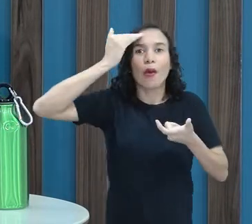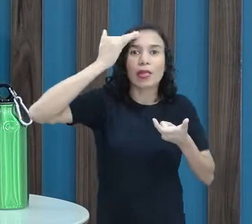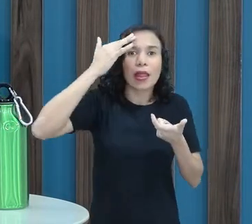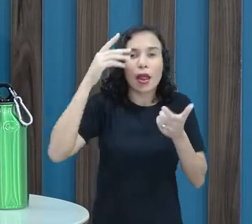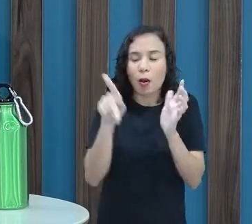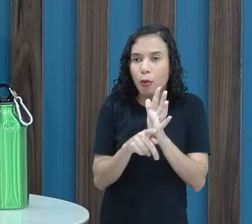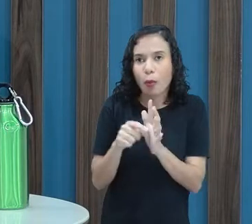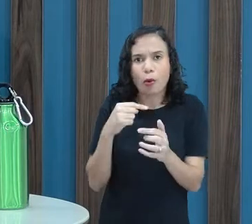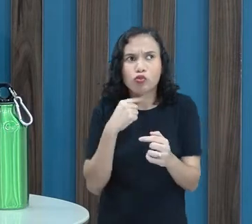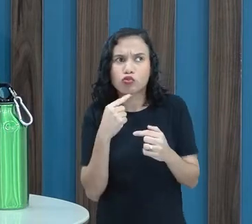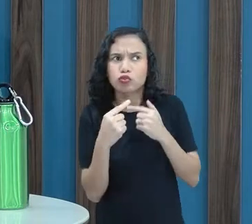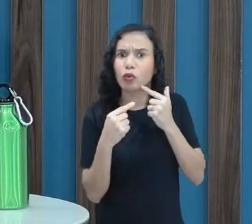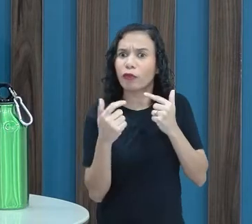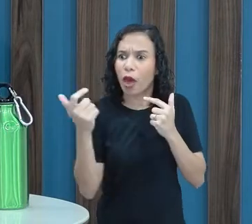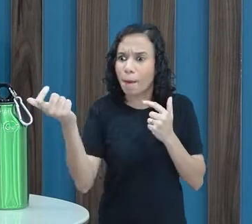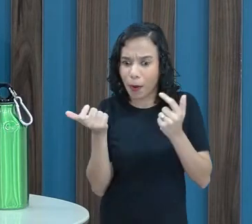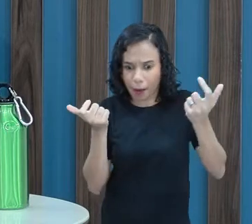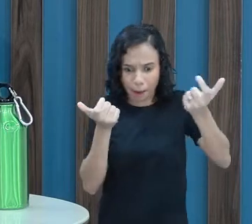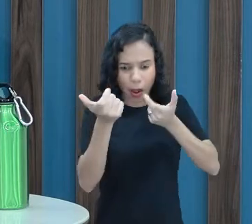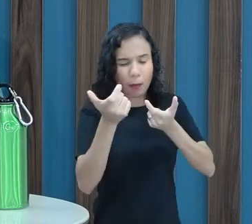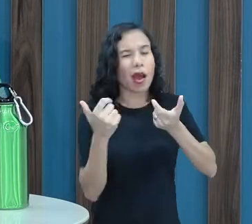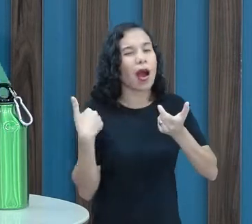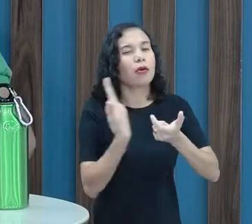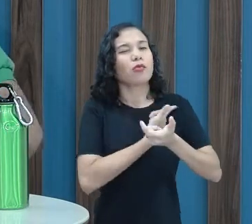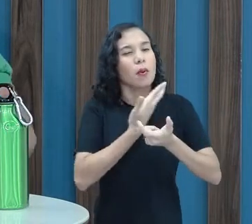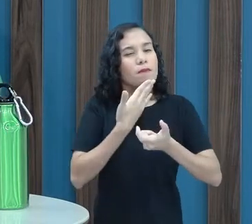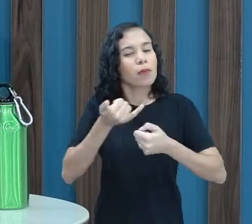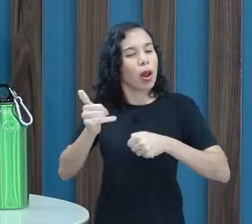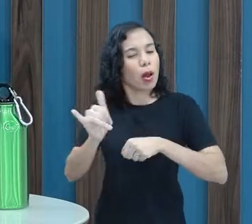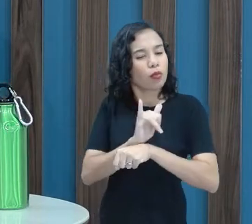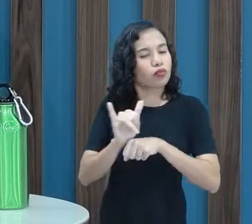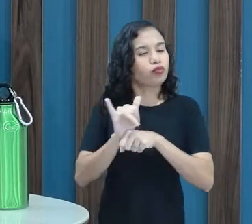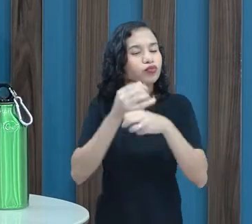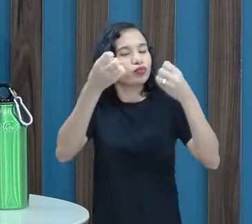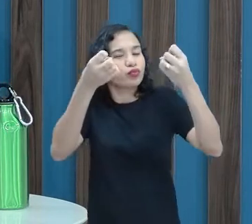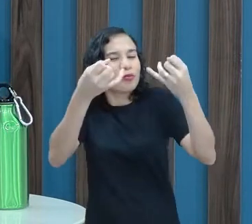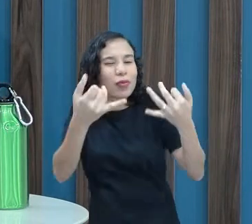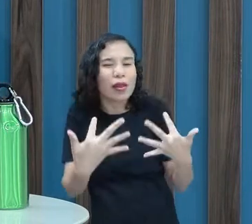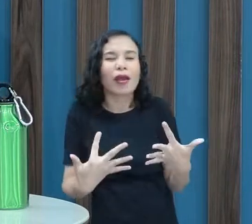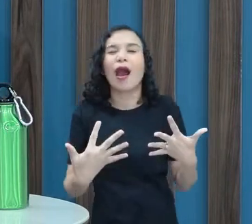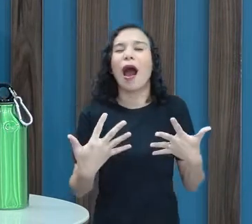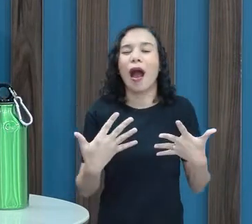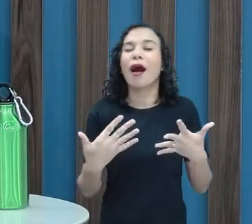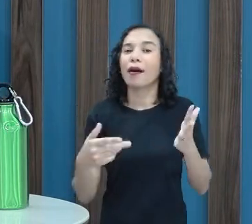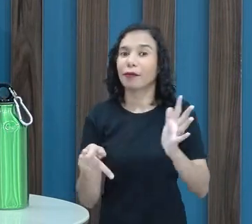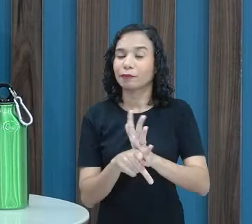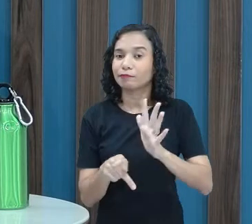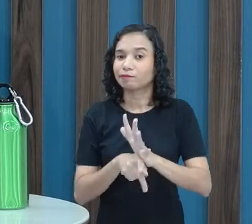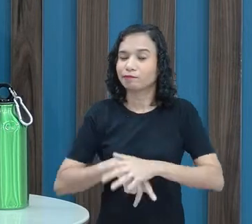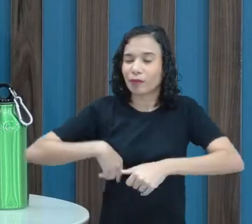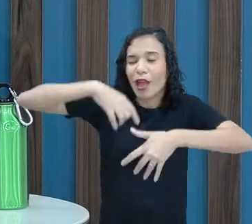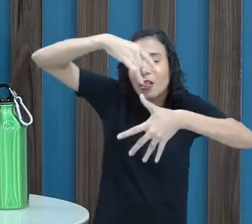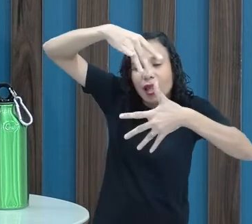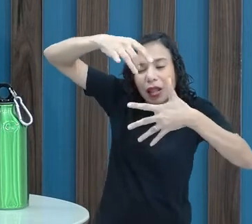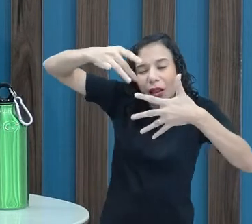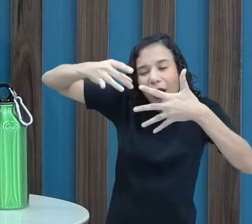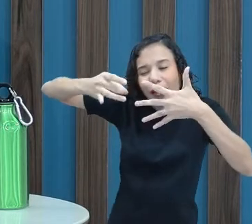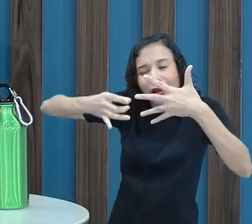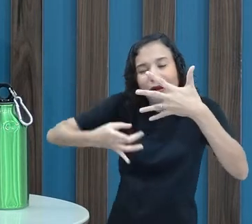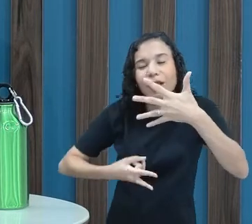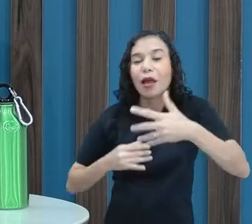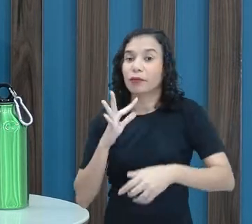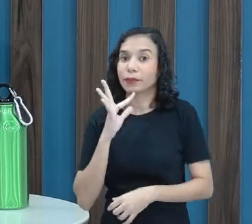as dúvidas, a gente vai conseguindo aí desmistificar, né? Tirando ali, esmiuçar melhor